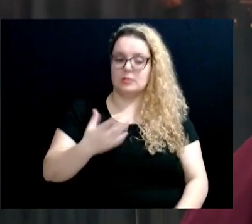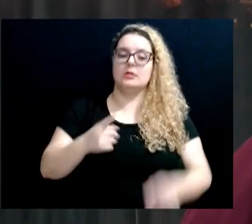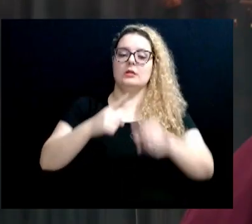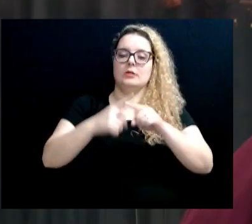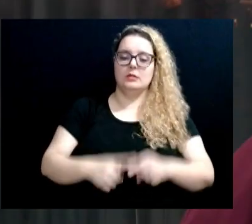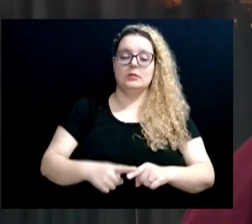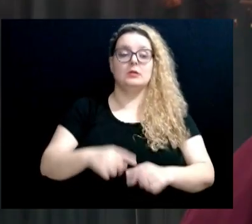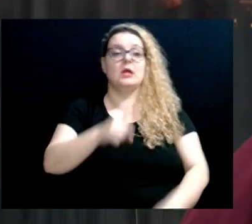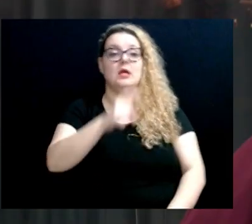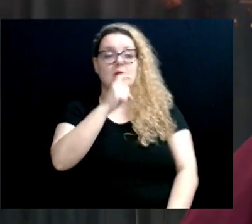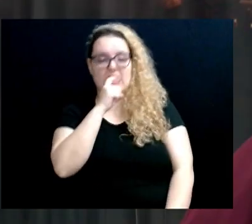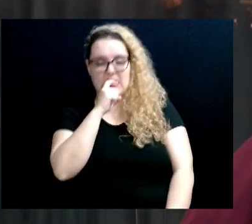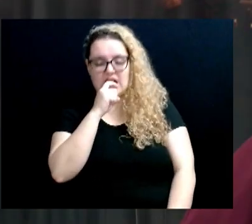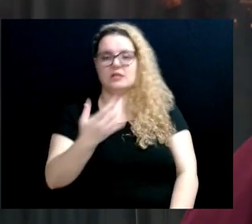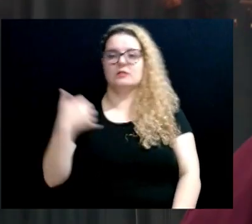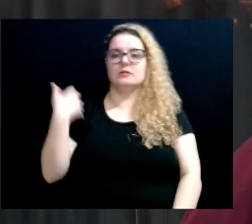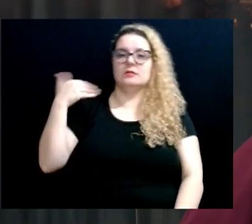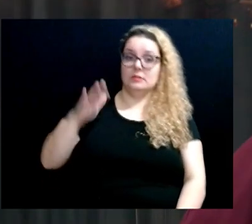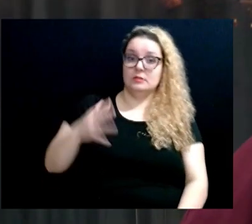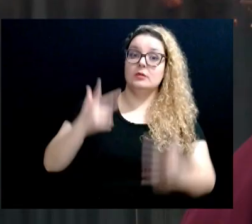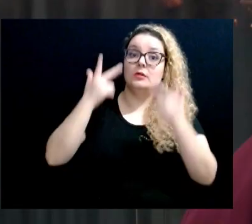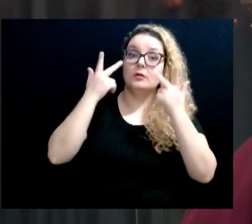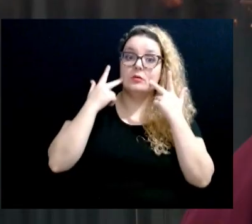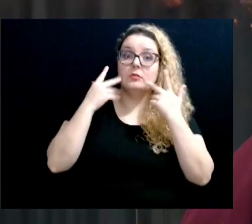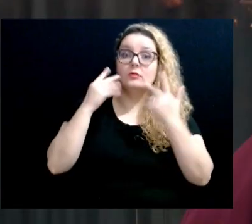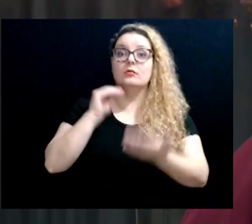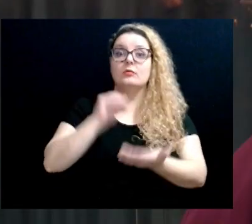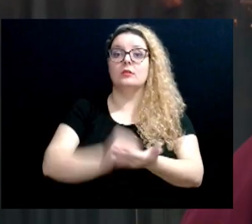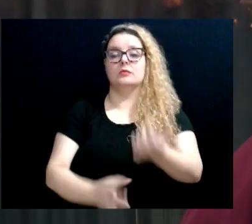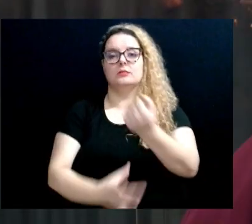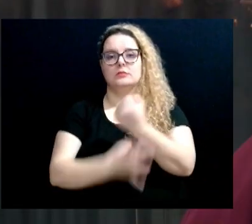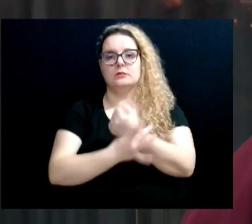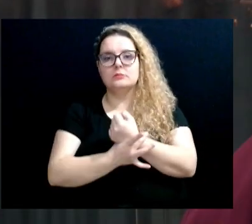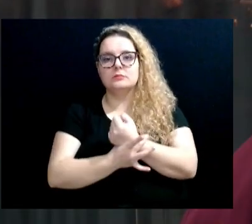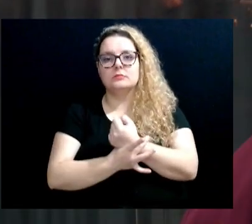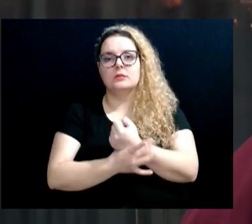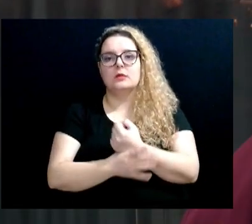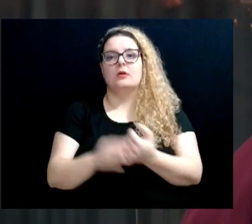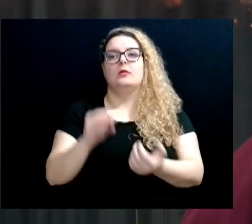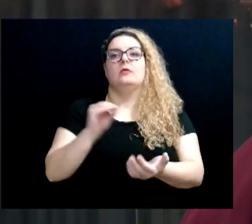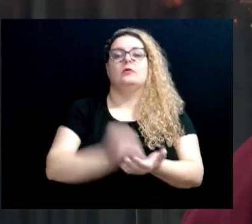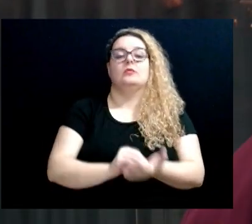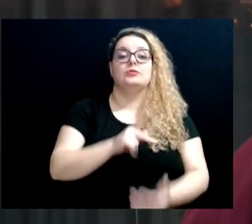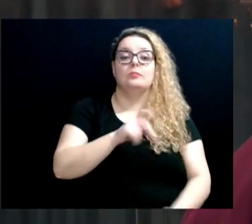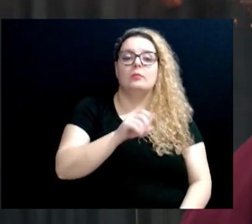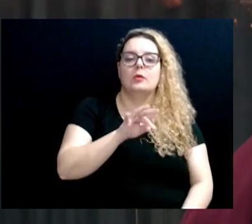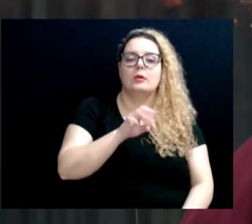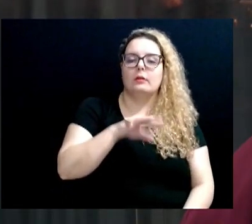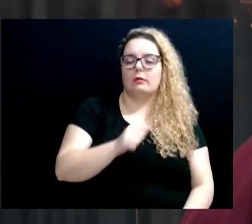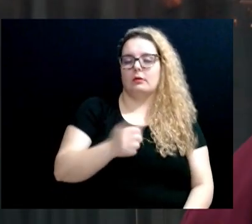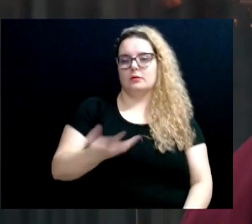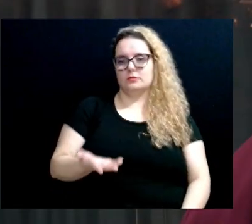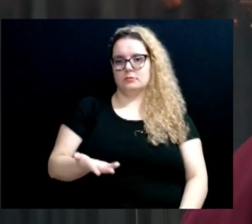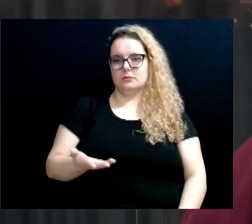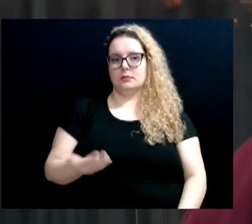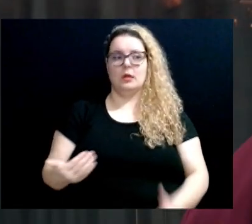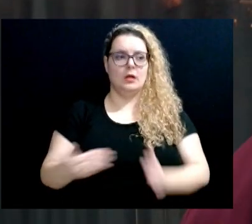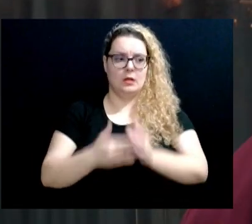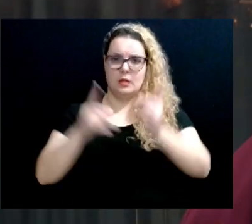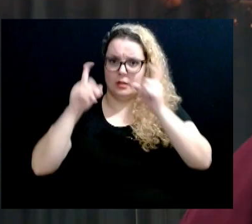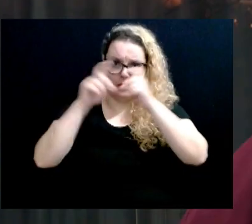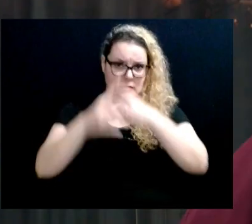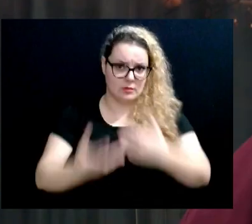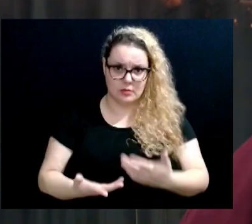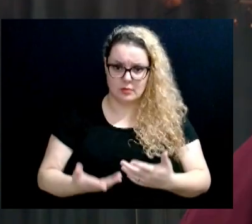torna normalmente inseguro, impotente, né, e aí assim, até com a dificuldade de escolher, né,